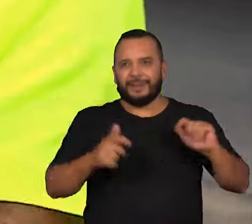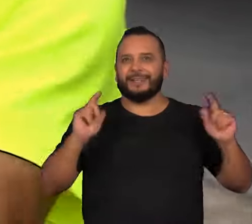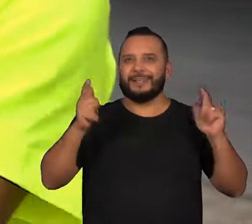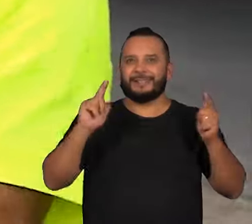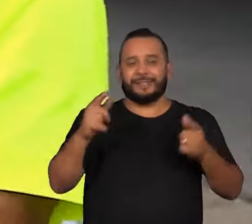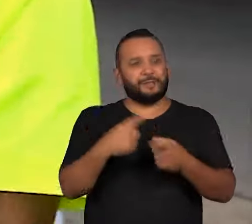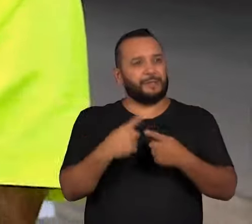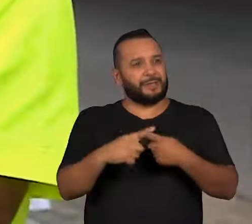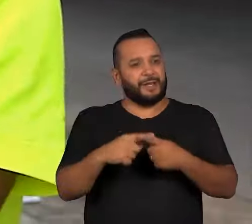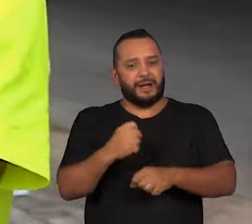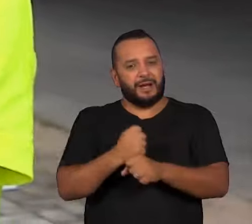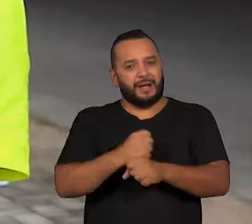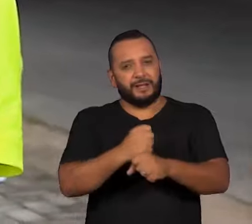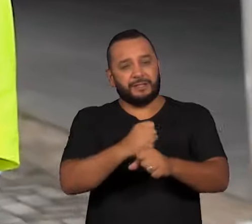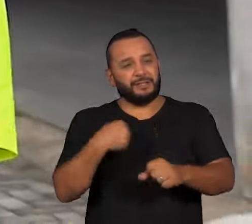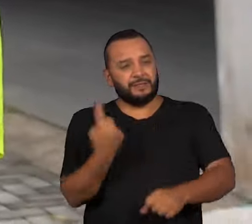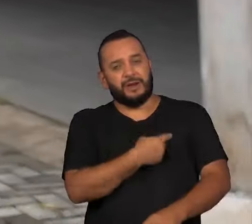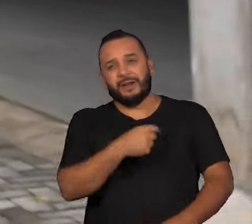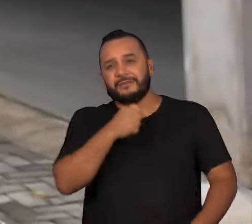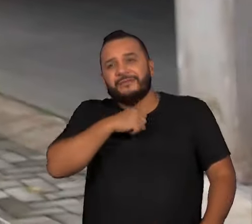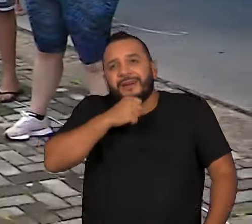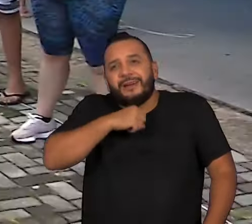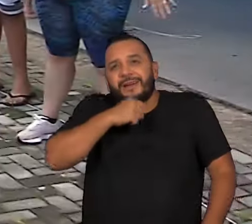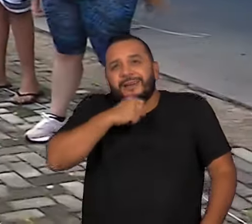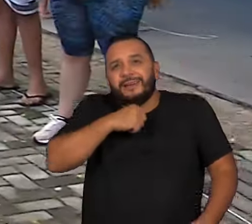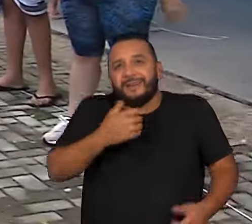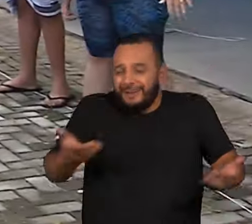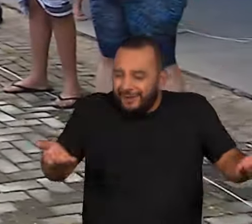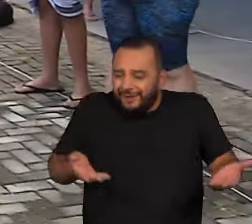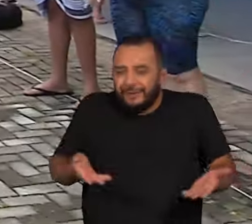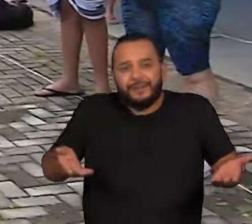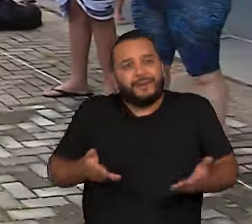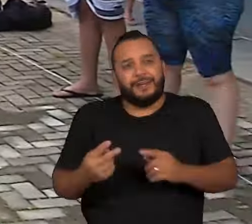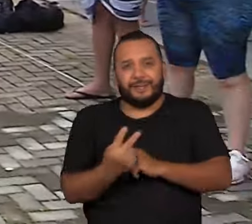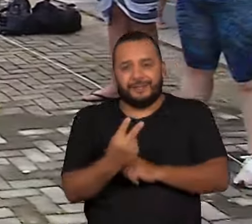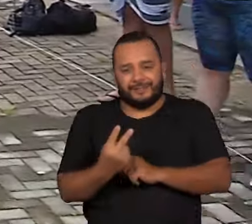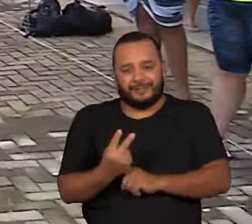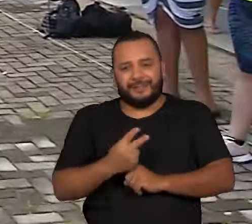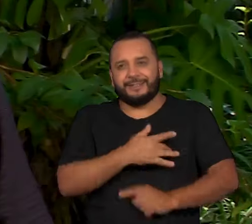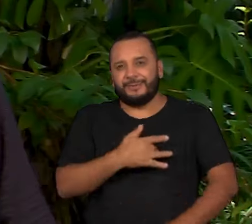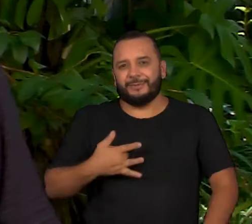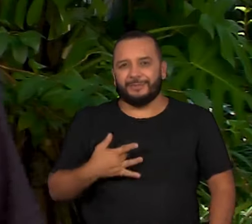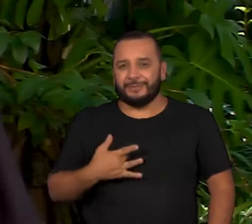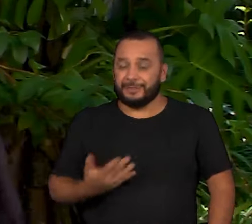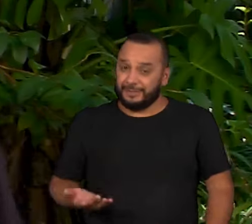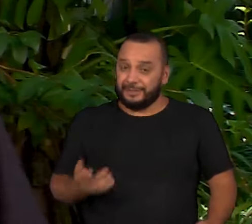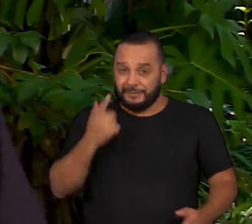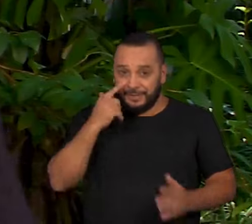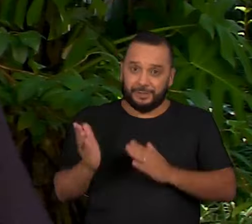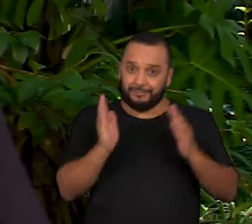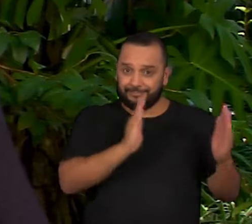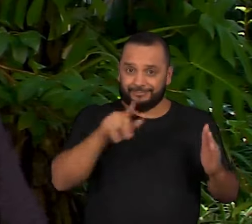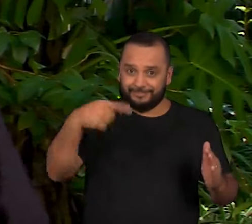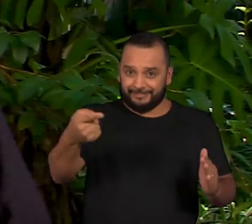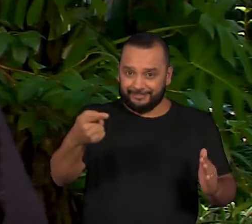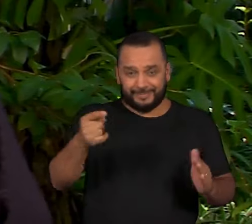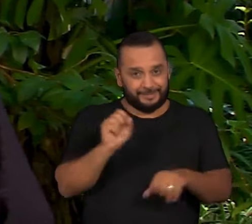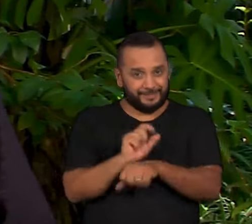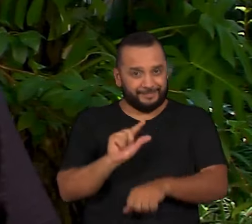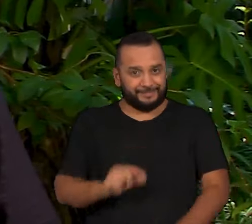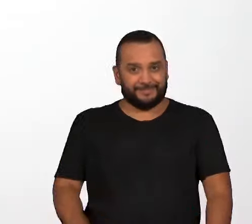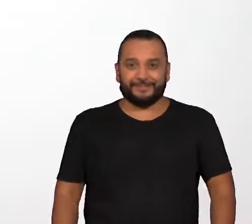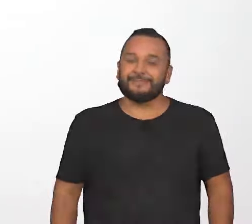passa, a gente envelhece e agora, mais do que nunca, precisamos cuidar da saúde, é o que eu estou fazendo. É no próximo bloco. A gente já